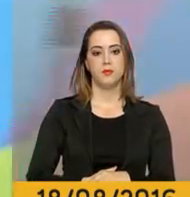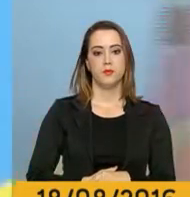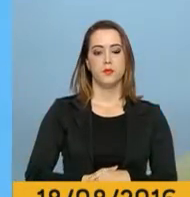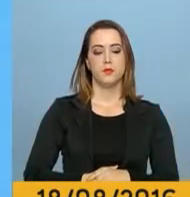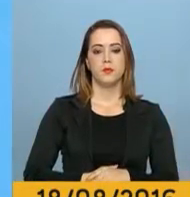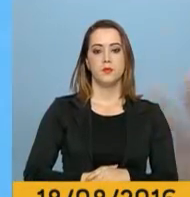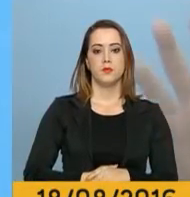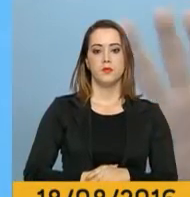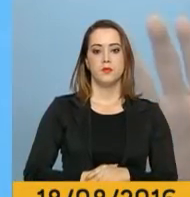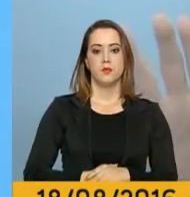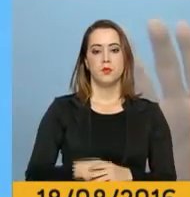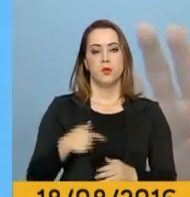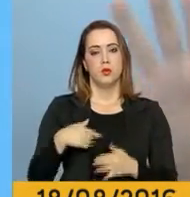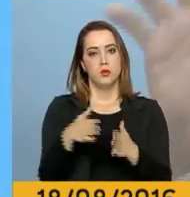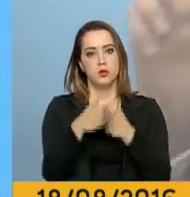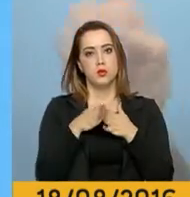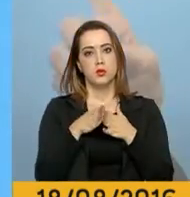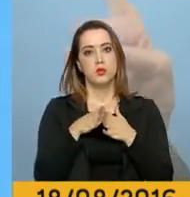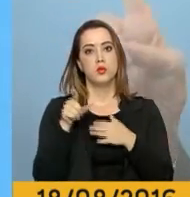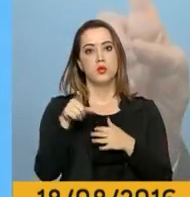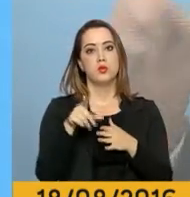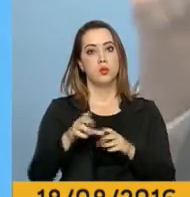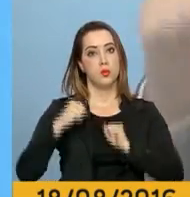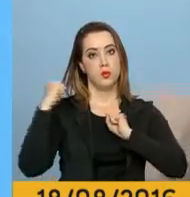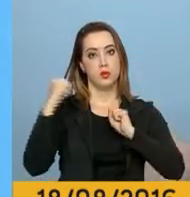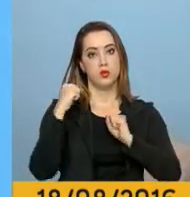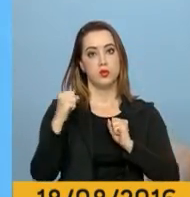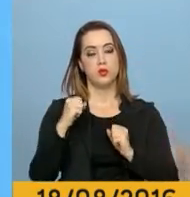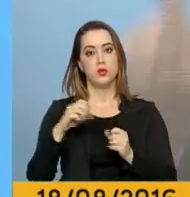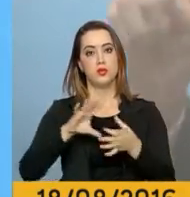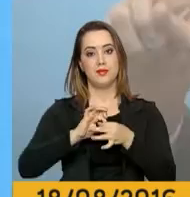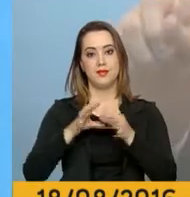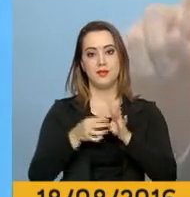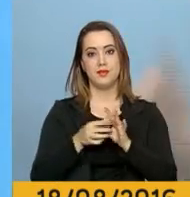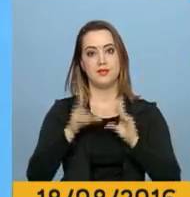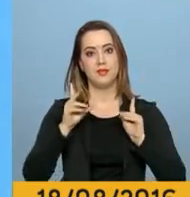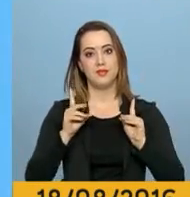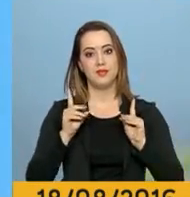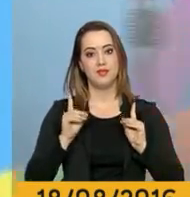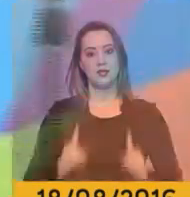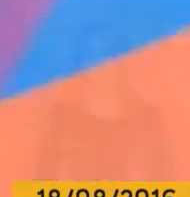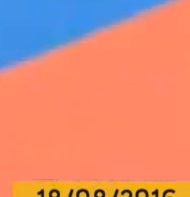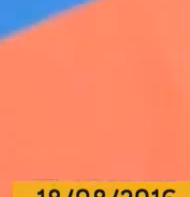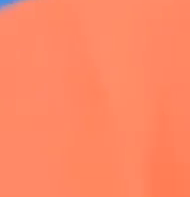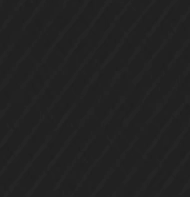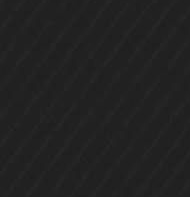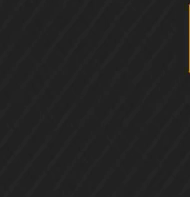eu estou pedindo para reservar para as paraolimpíadas porque eu virei nas paraolimpíadas